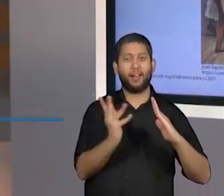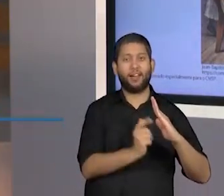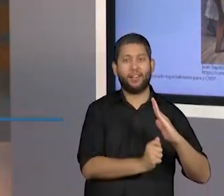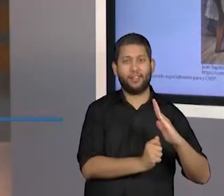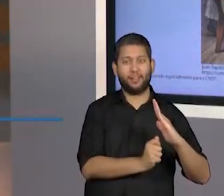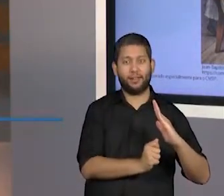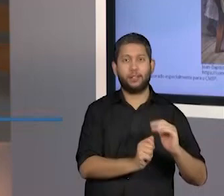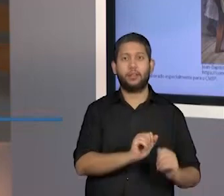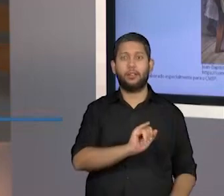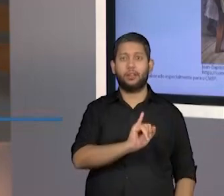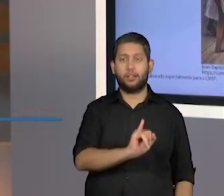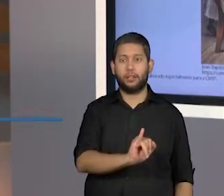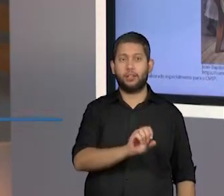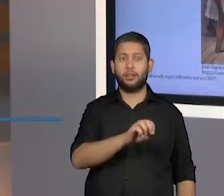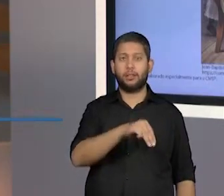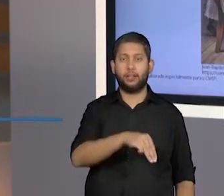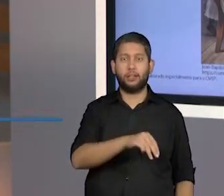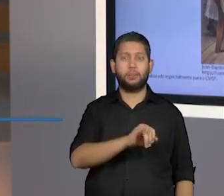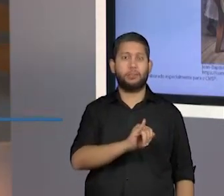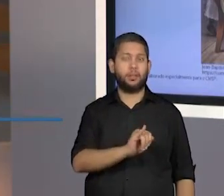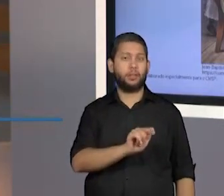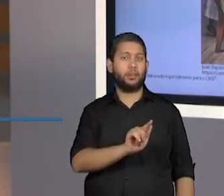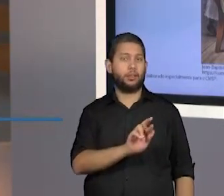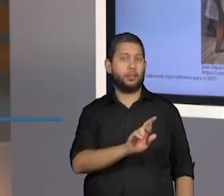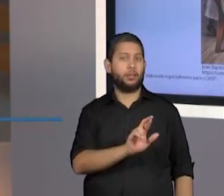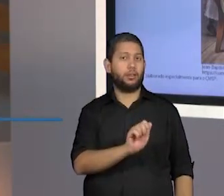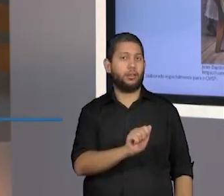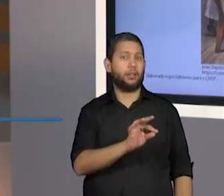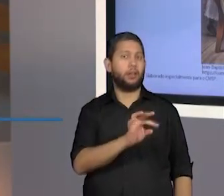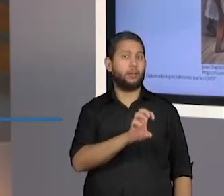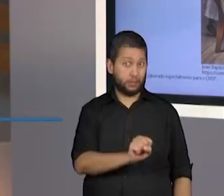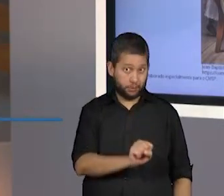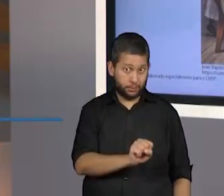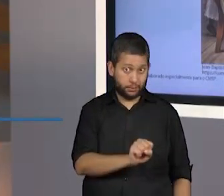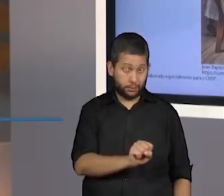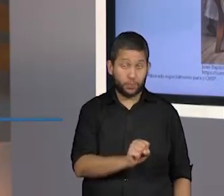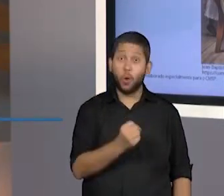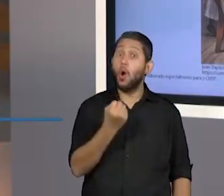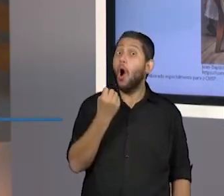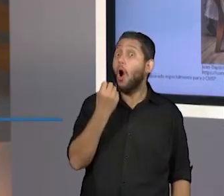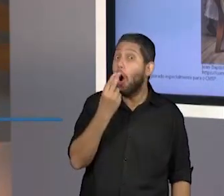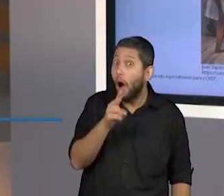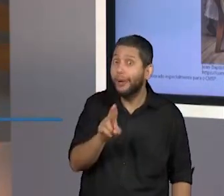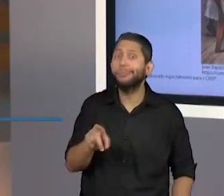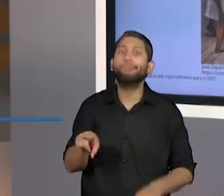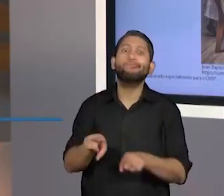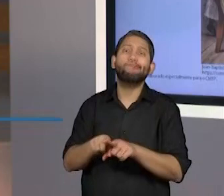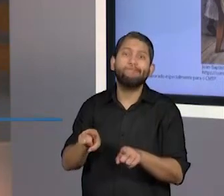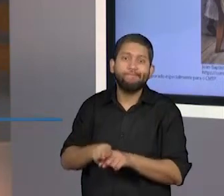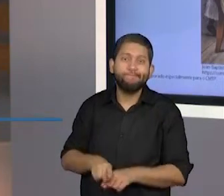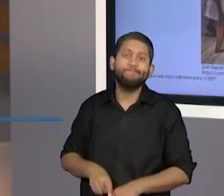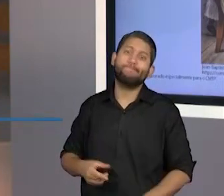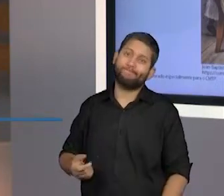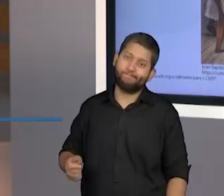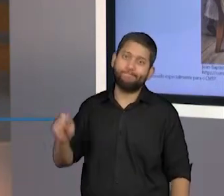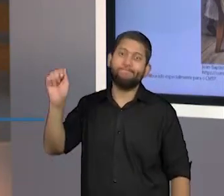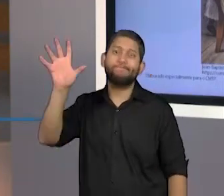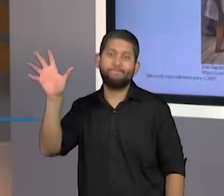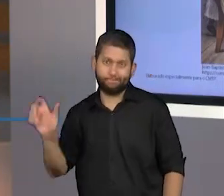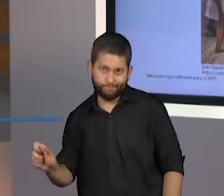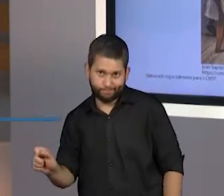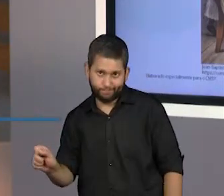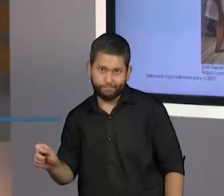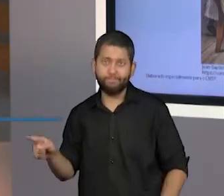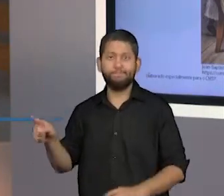portugueses quanto os africanos são imigrantes? Exatamente, porque eles saíram do seu país de